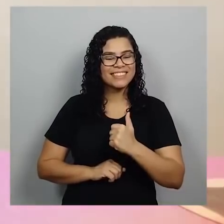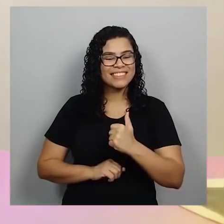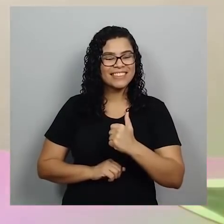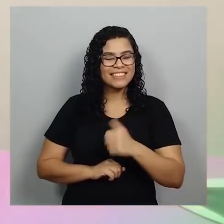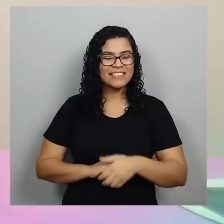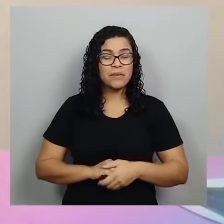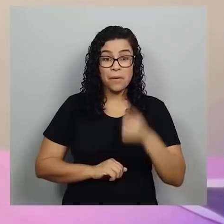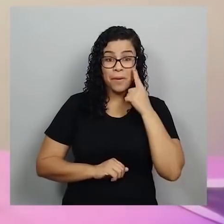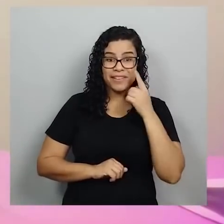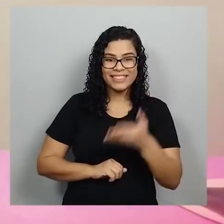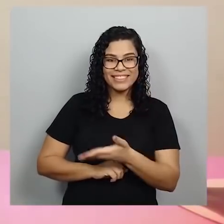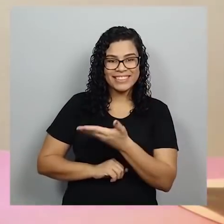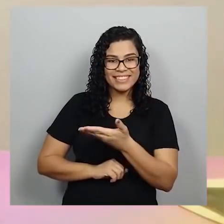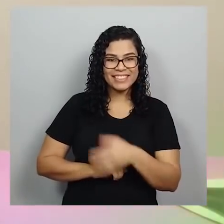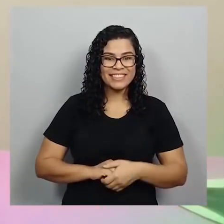ficar.